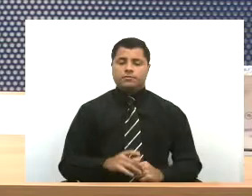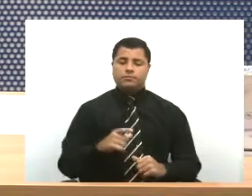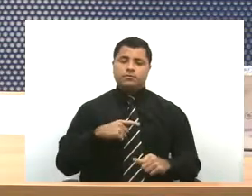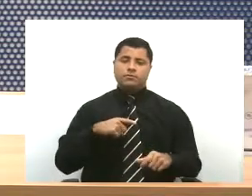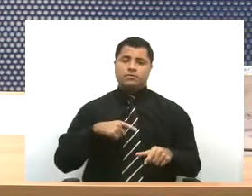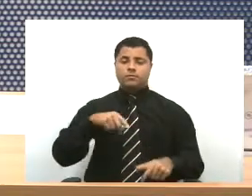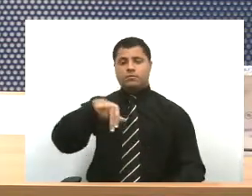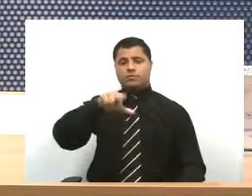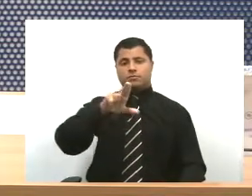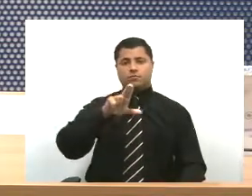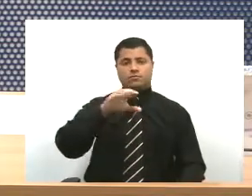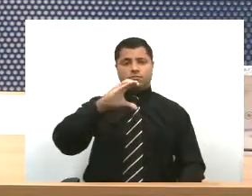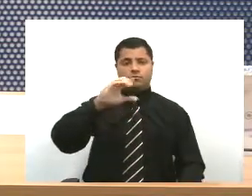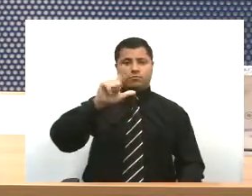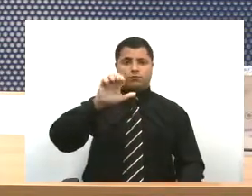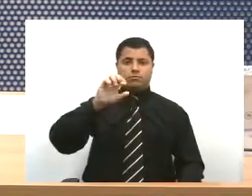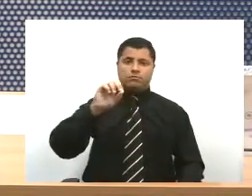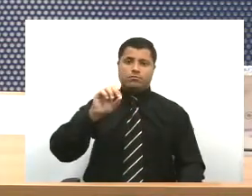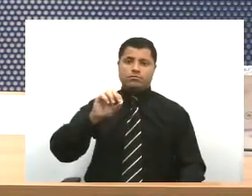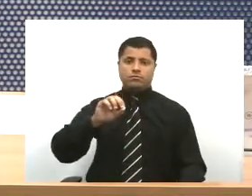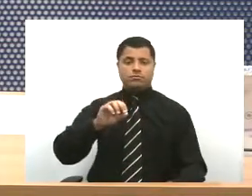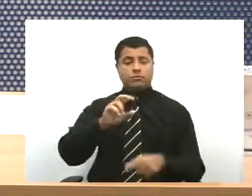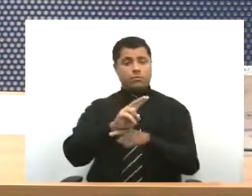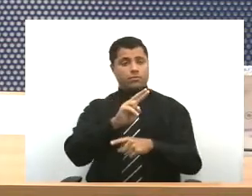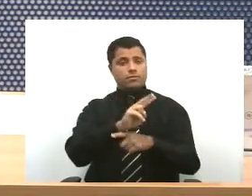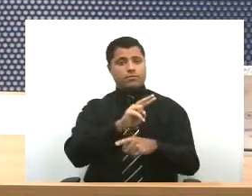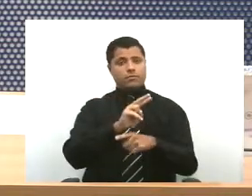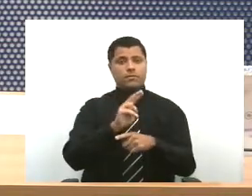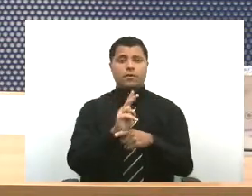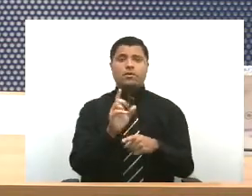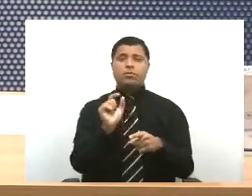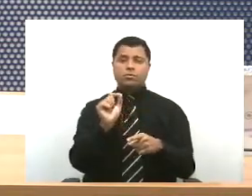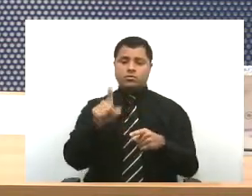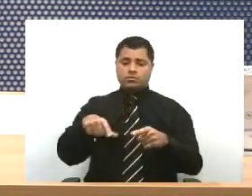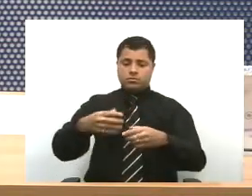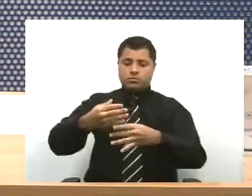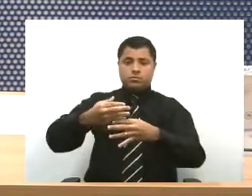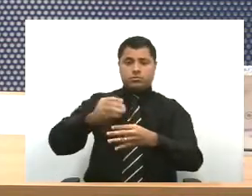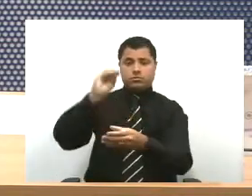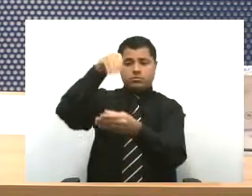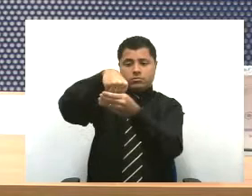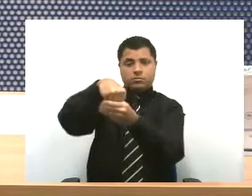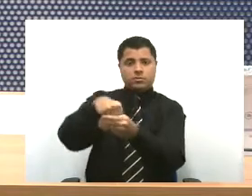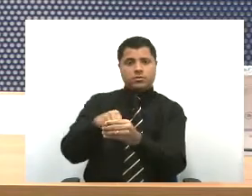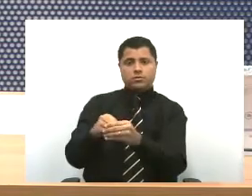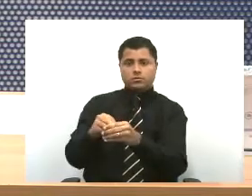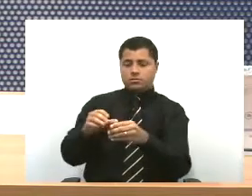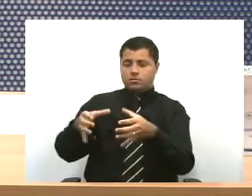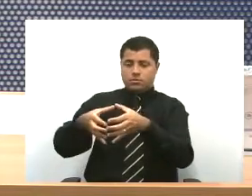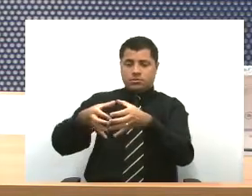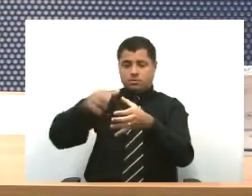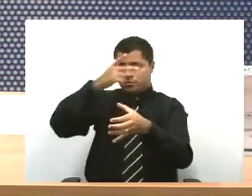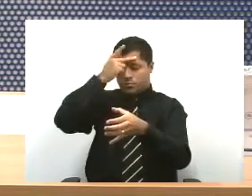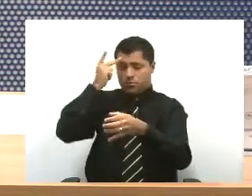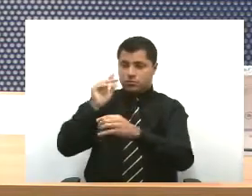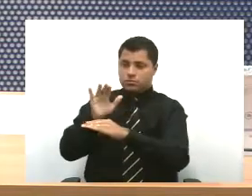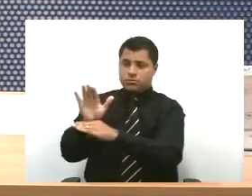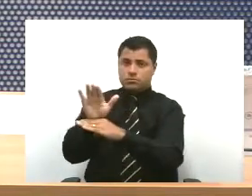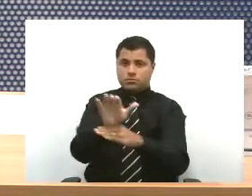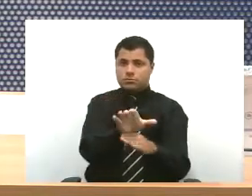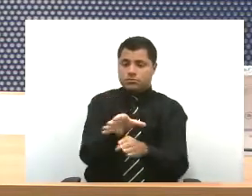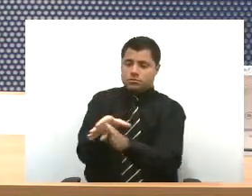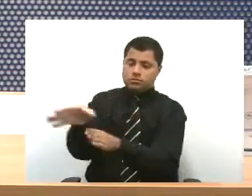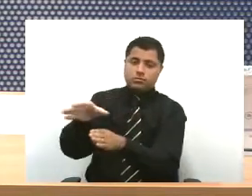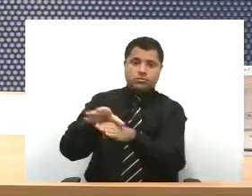Civil é feito dentro de uma comunidade, onde a comunidade é orientada, é dado curso